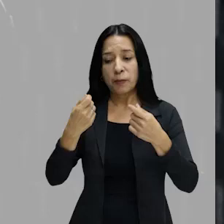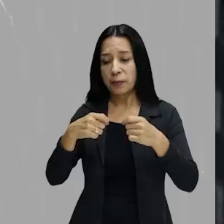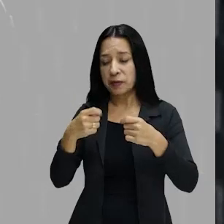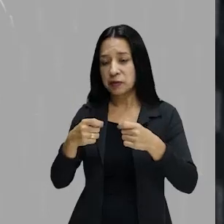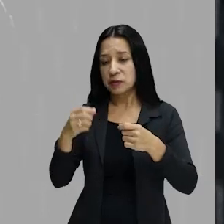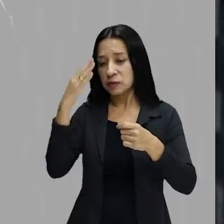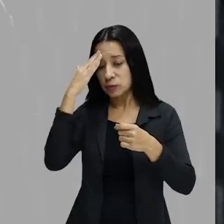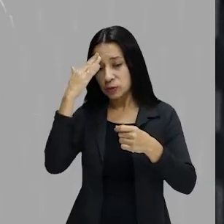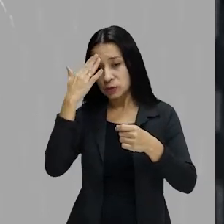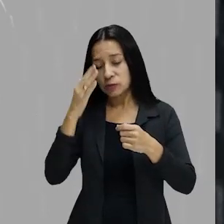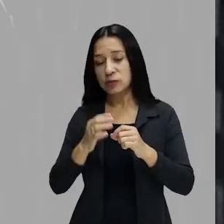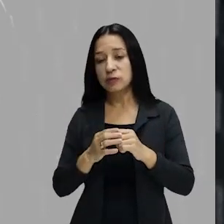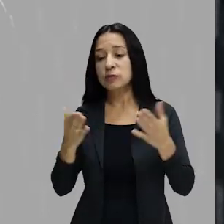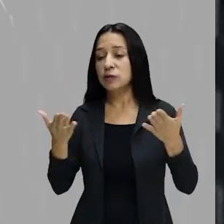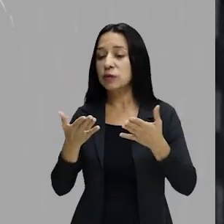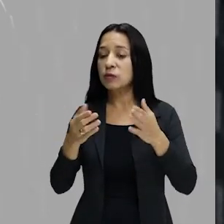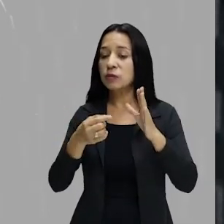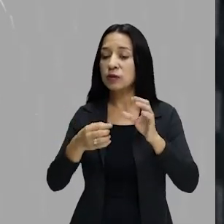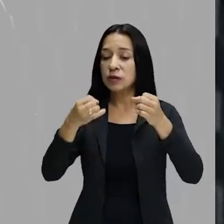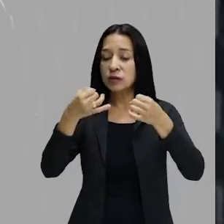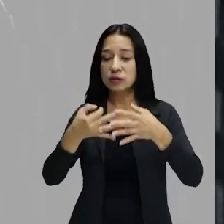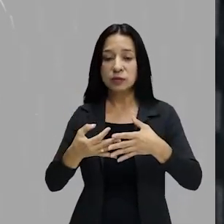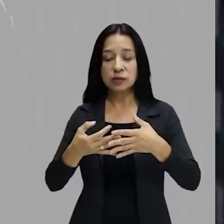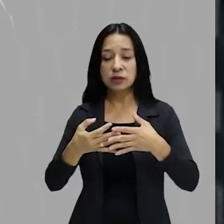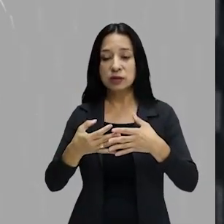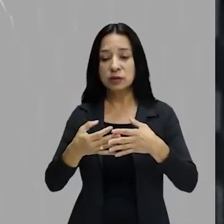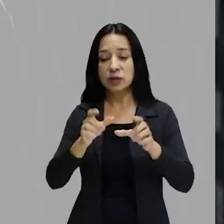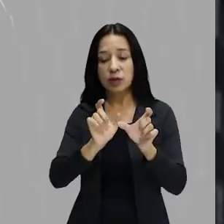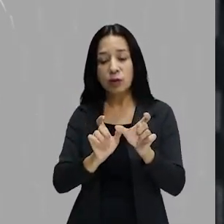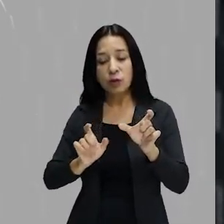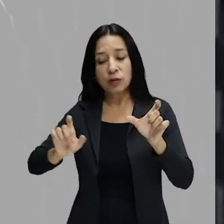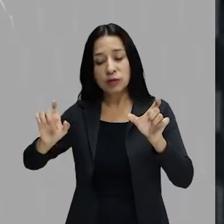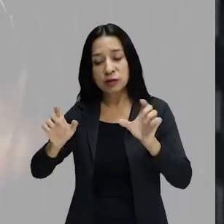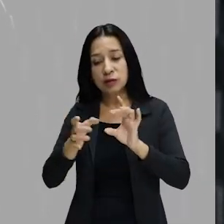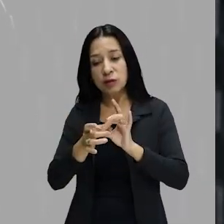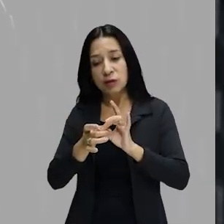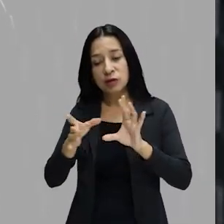falando de uma oração independente, a